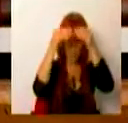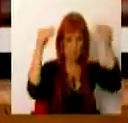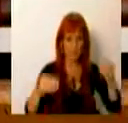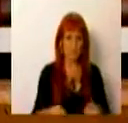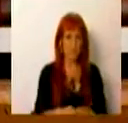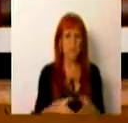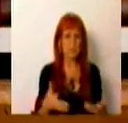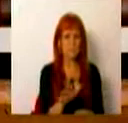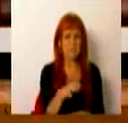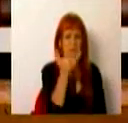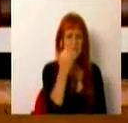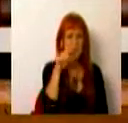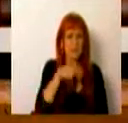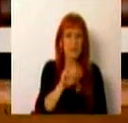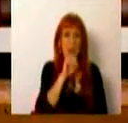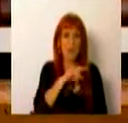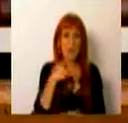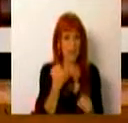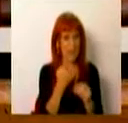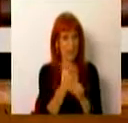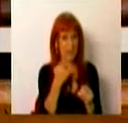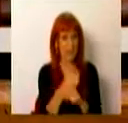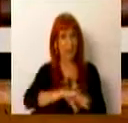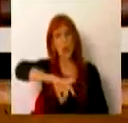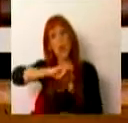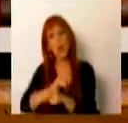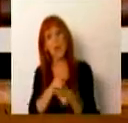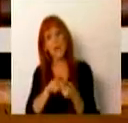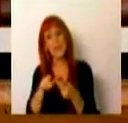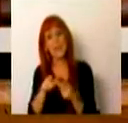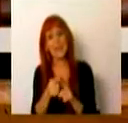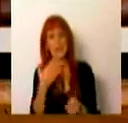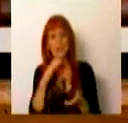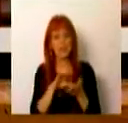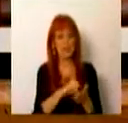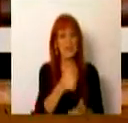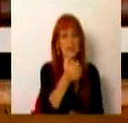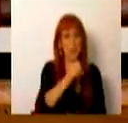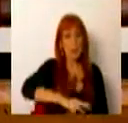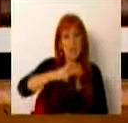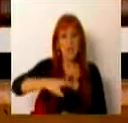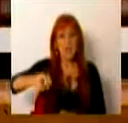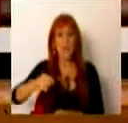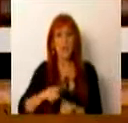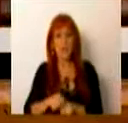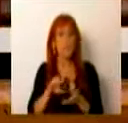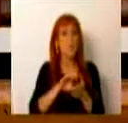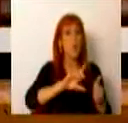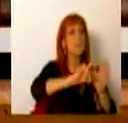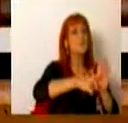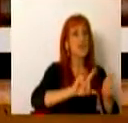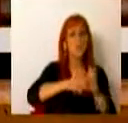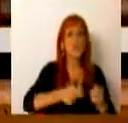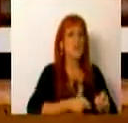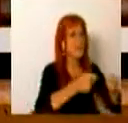com perto de 20 mil oportunidades de emprego e uma linha de crédito de 50 milhões de euros para financiar projetos de